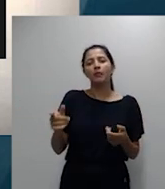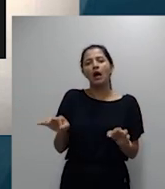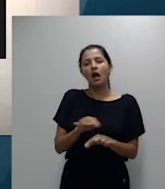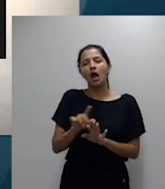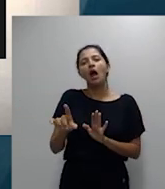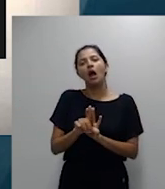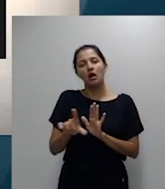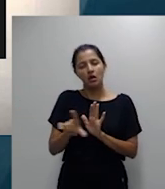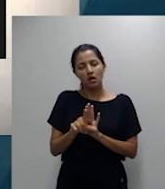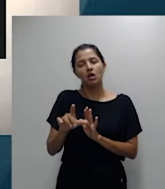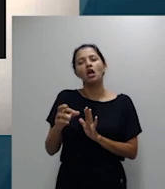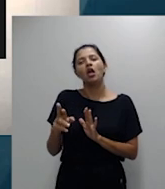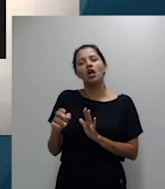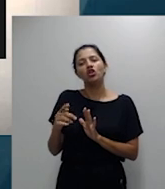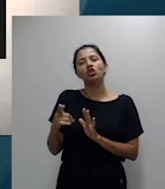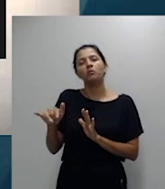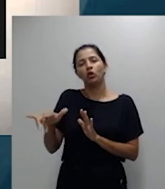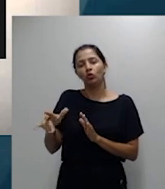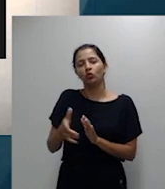a lei Regimento